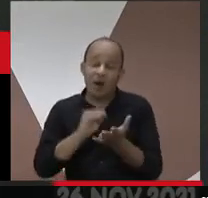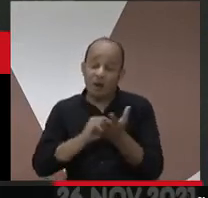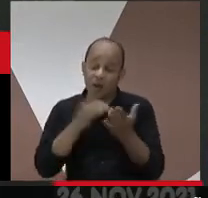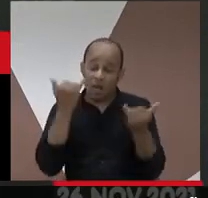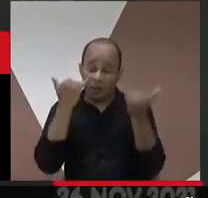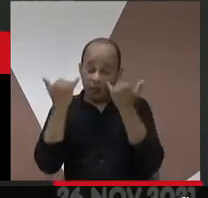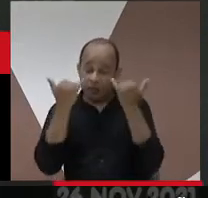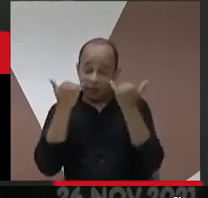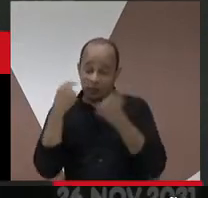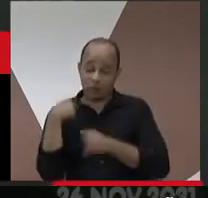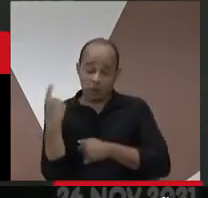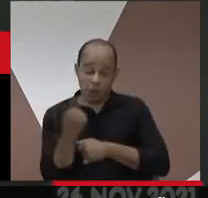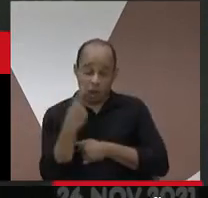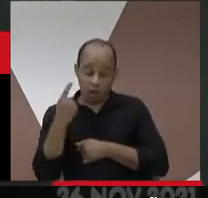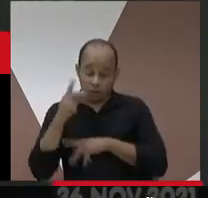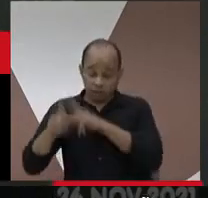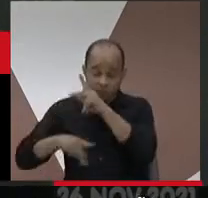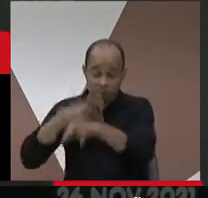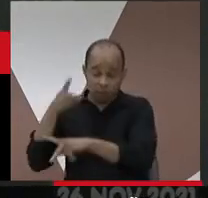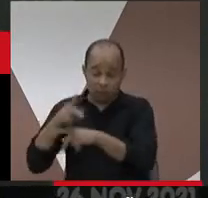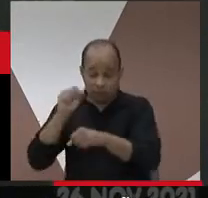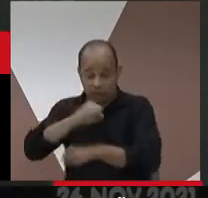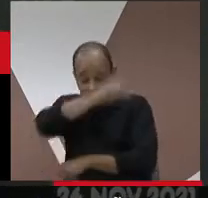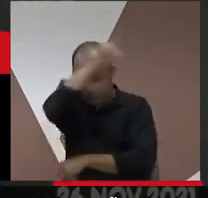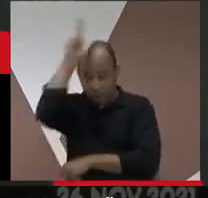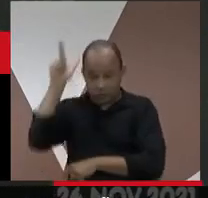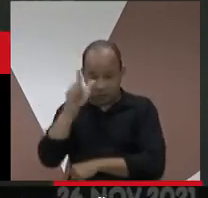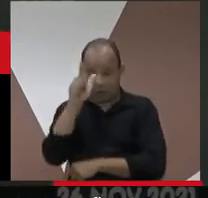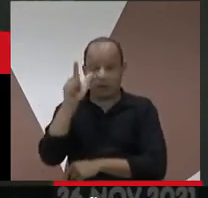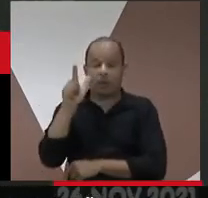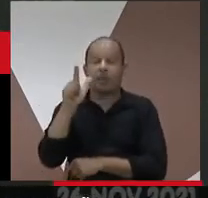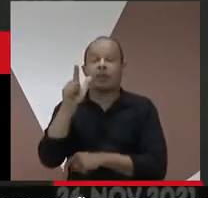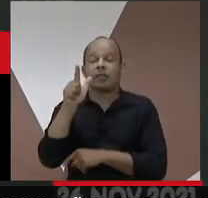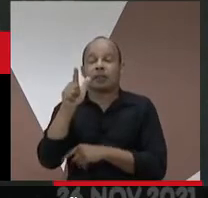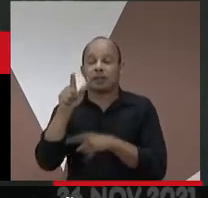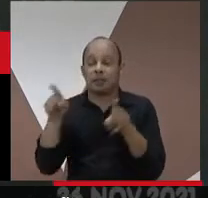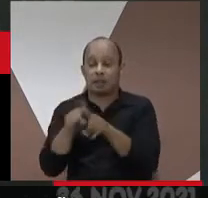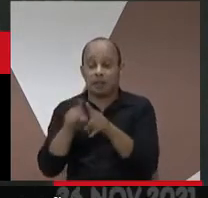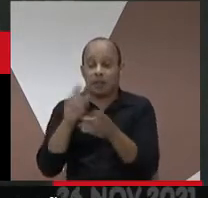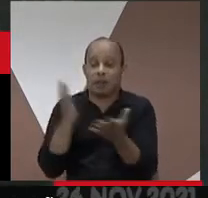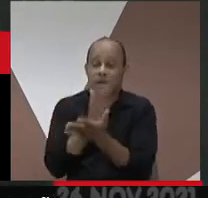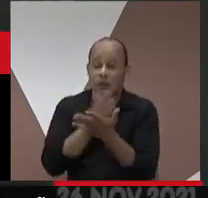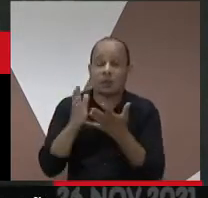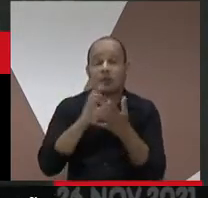dos luzienses, especialmente daqueles que serão diretamente impactados